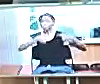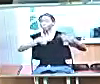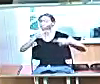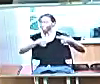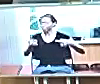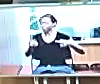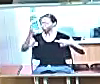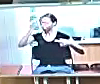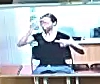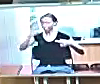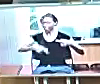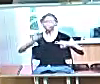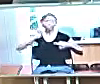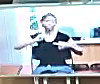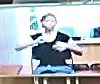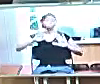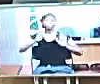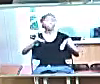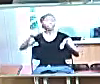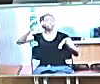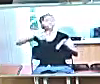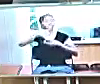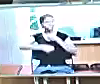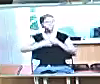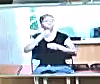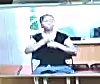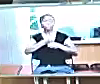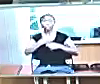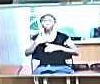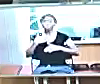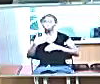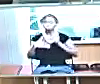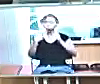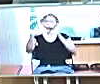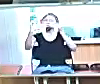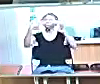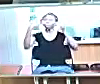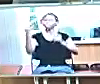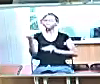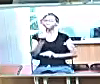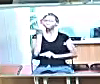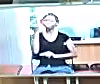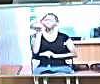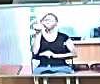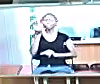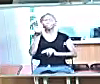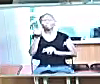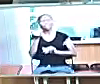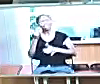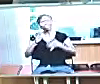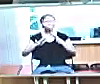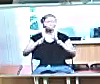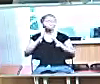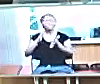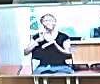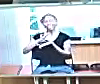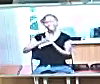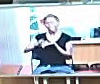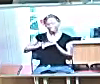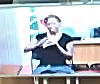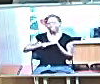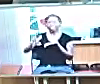tivemos esse ano um avanço significativo embora a situação financeira do estado